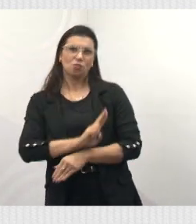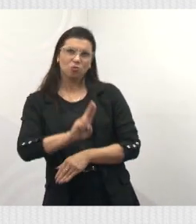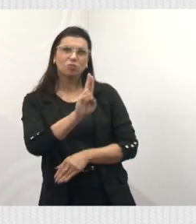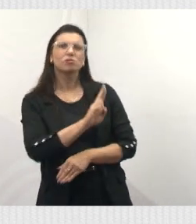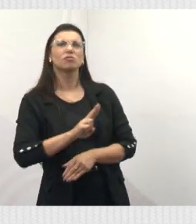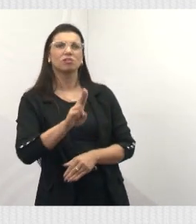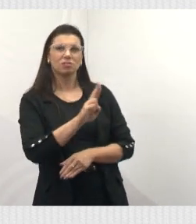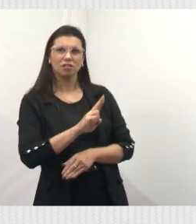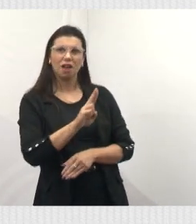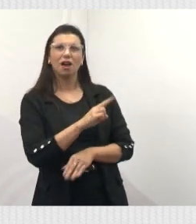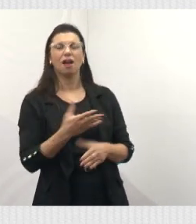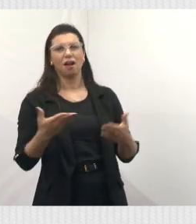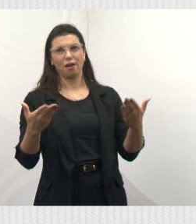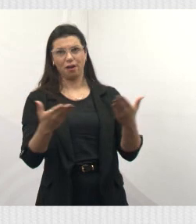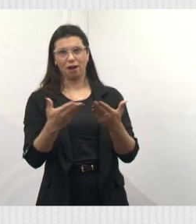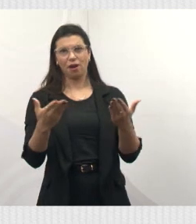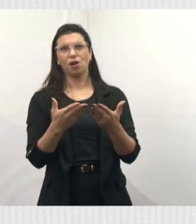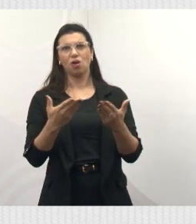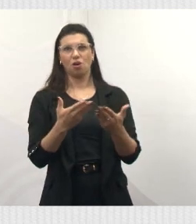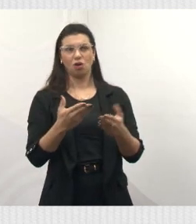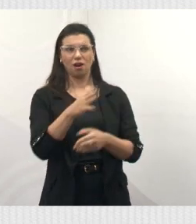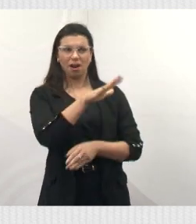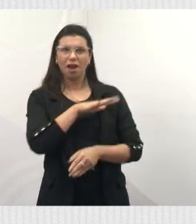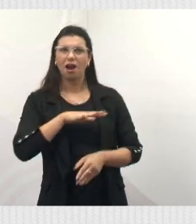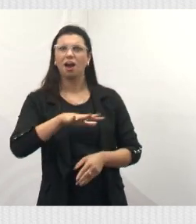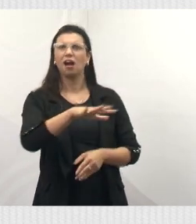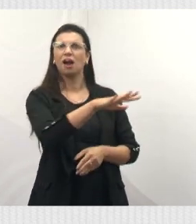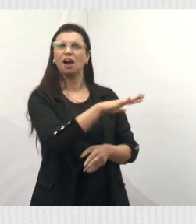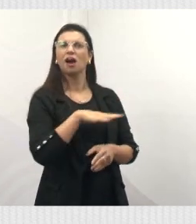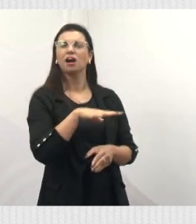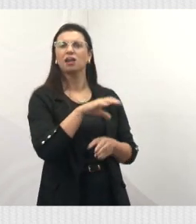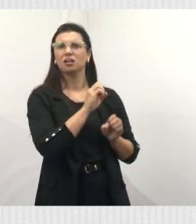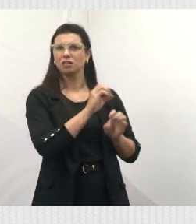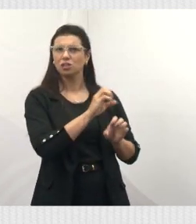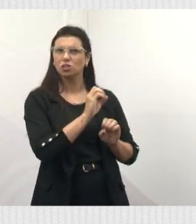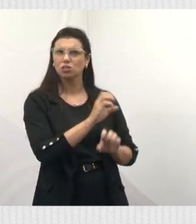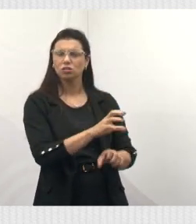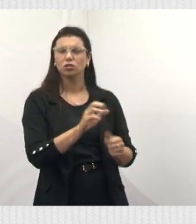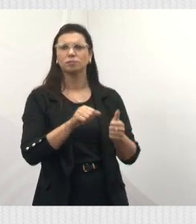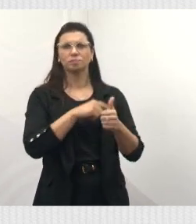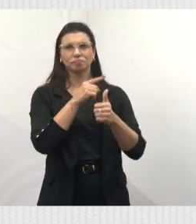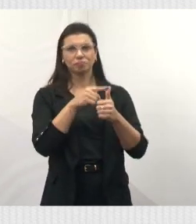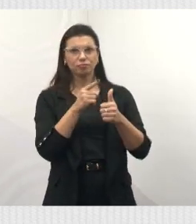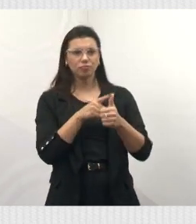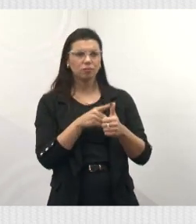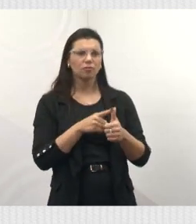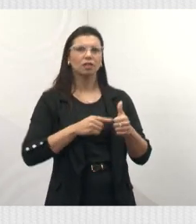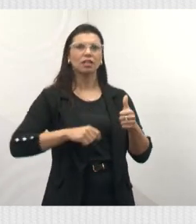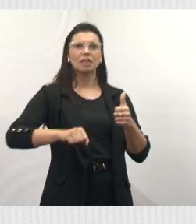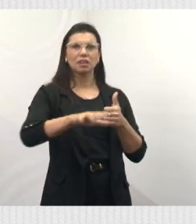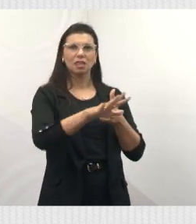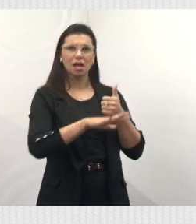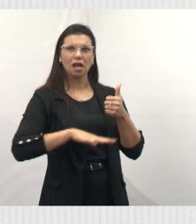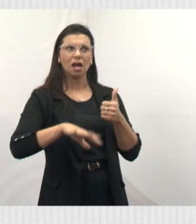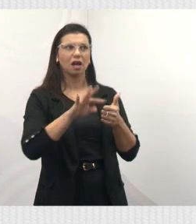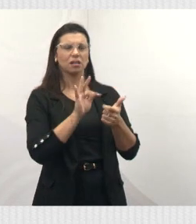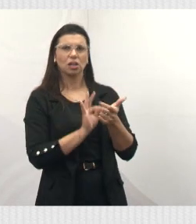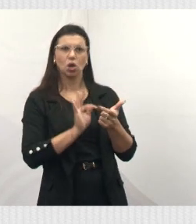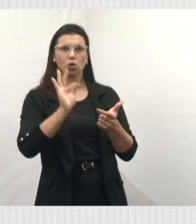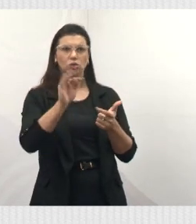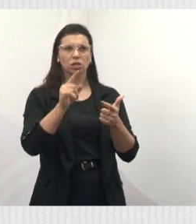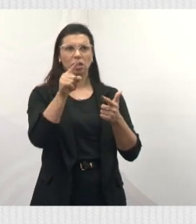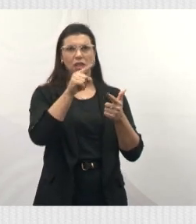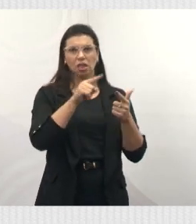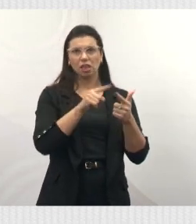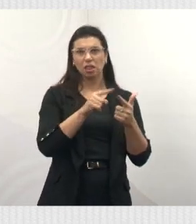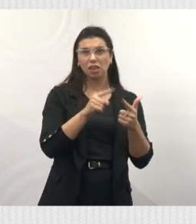nós decidimos investir em diversas infraestruturas. Infraestrutura tecnológica, investimos no parque de creches,